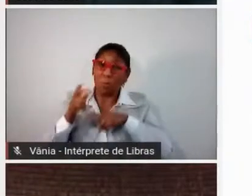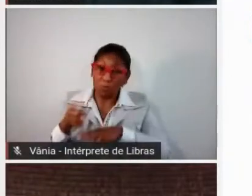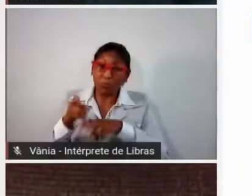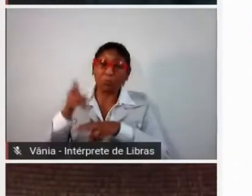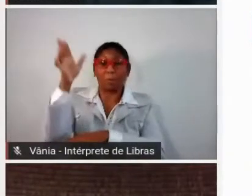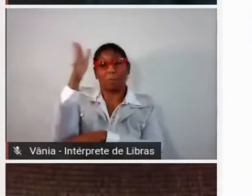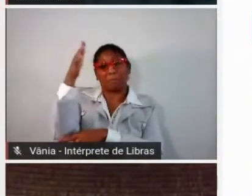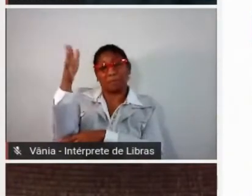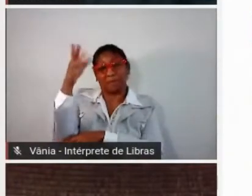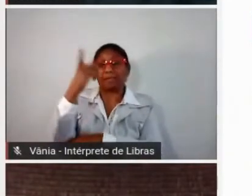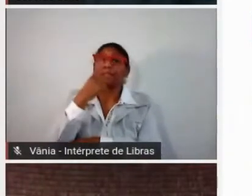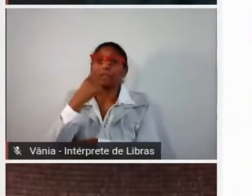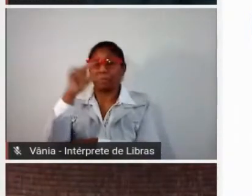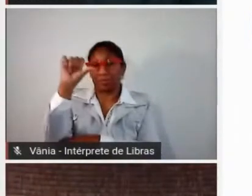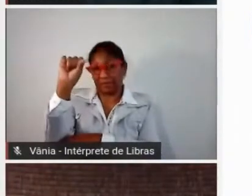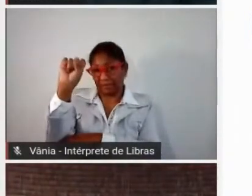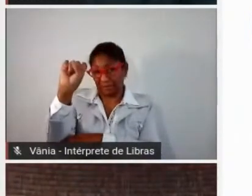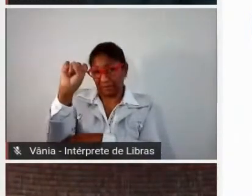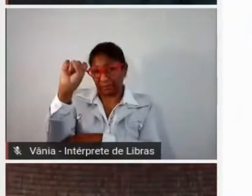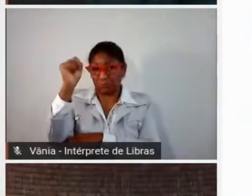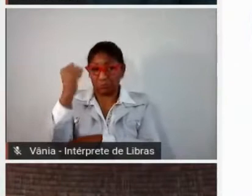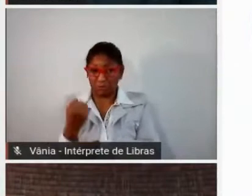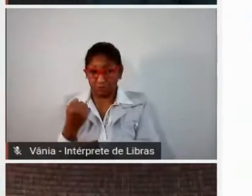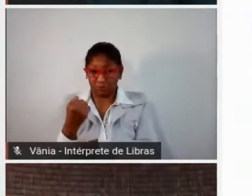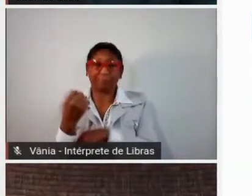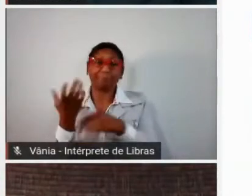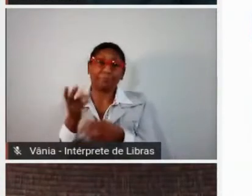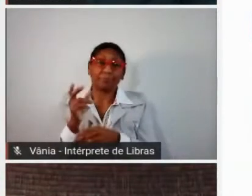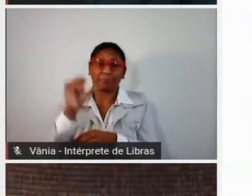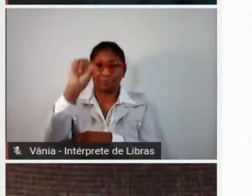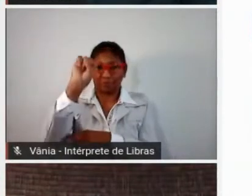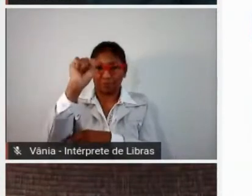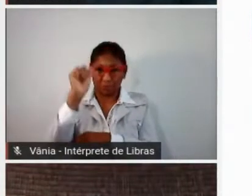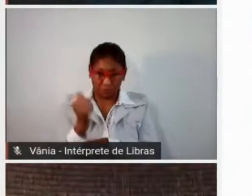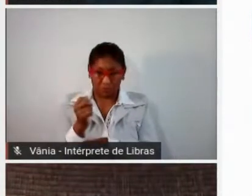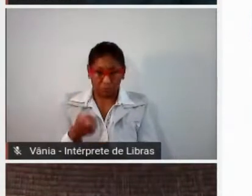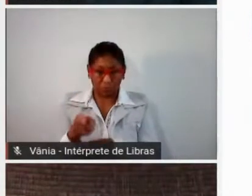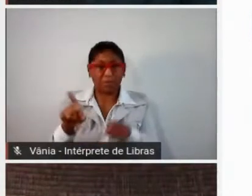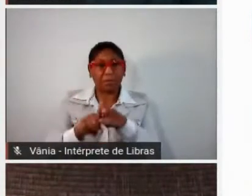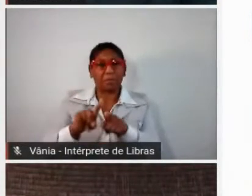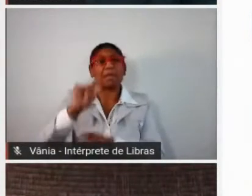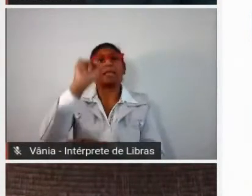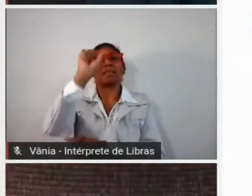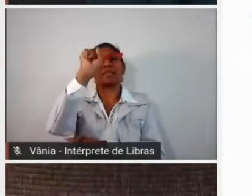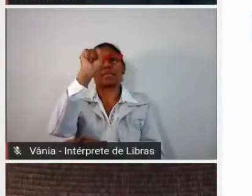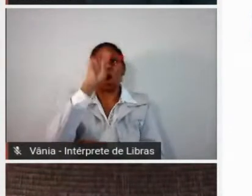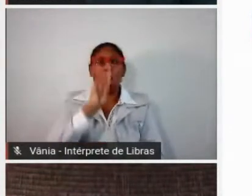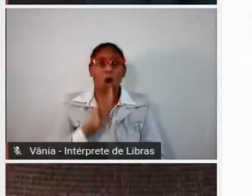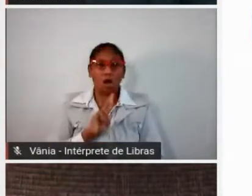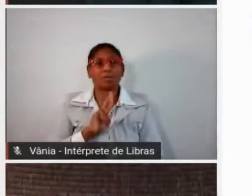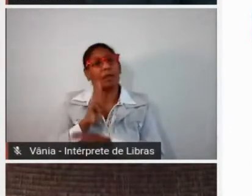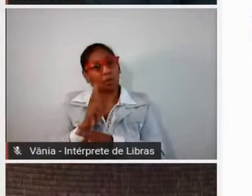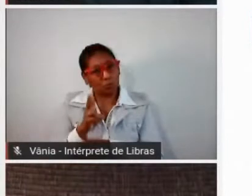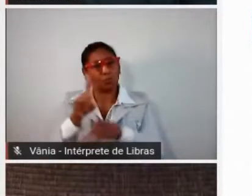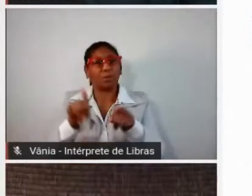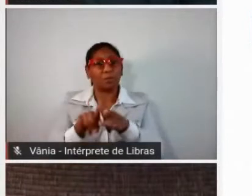manteve Santo Ângelo na bandeira vermelha, por razões muito semelhantes à Rosa, que observou um aumento das